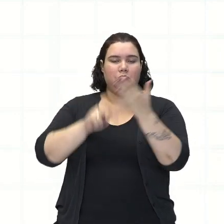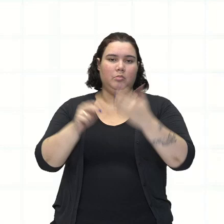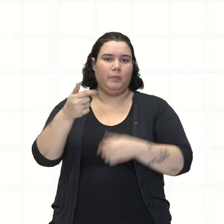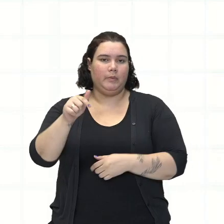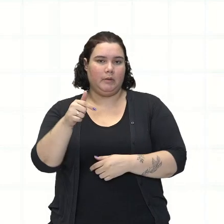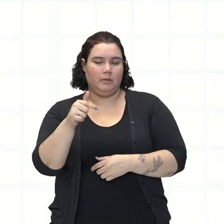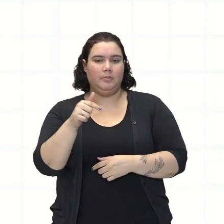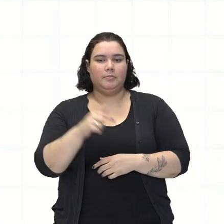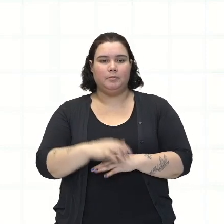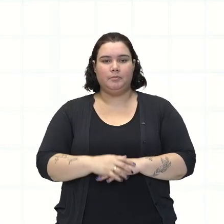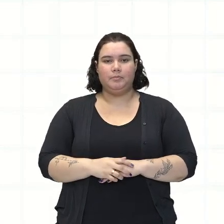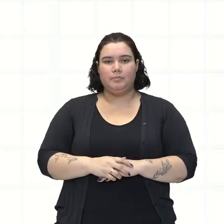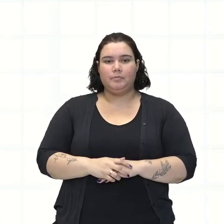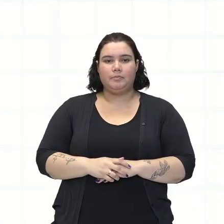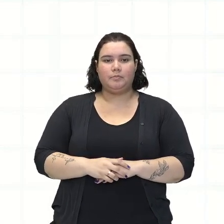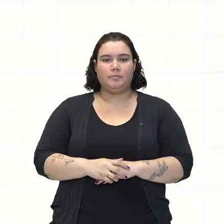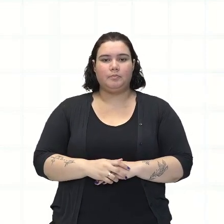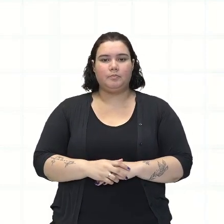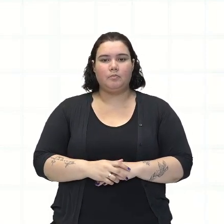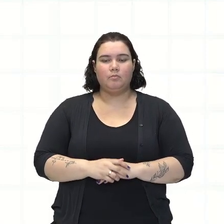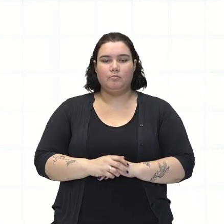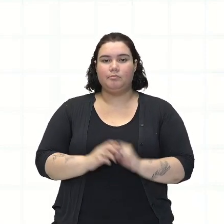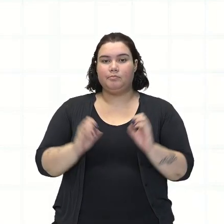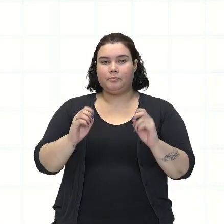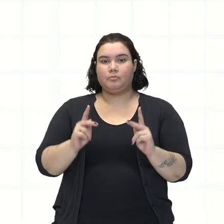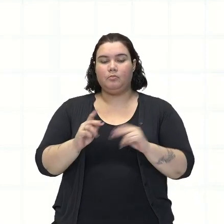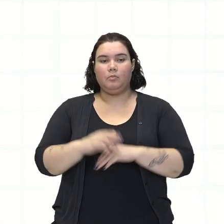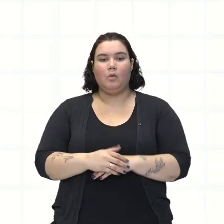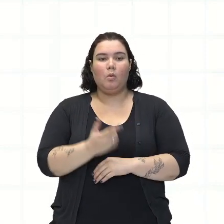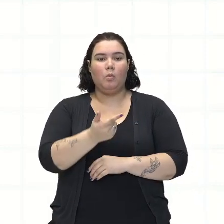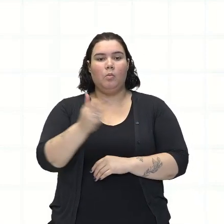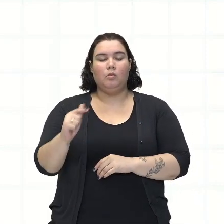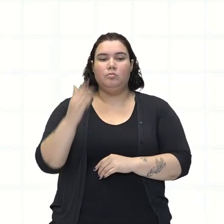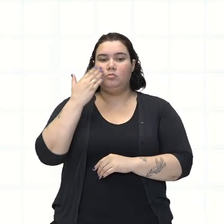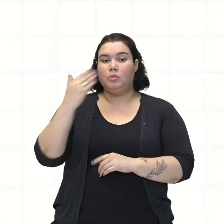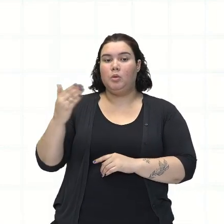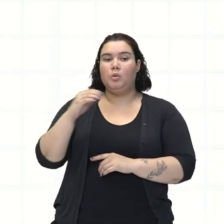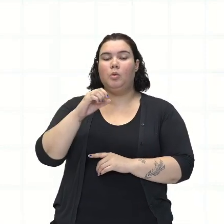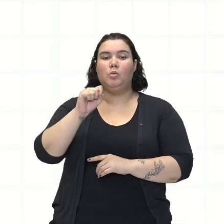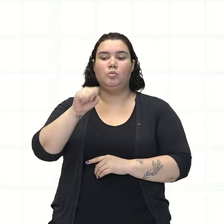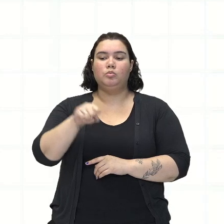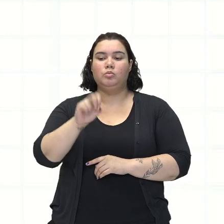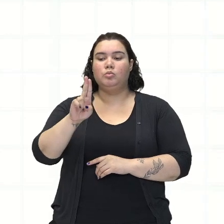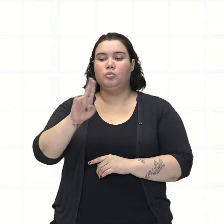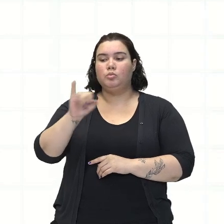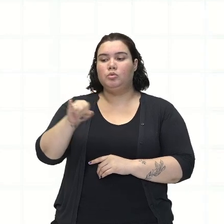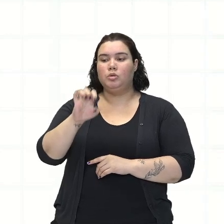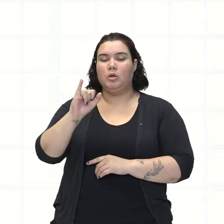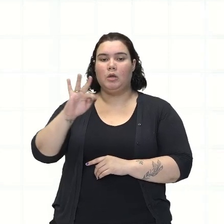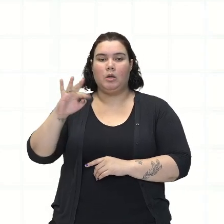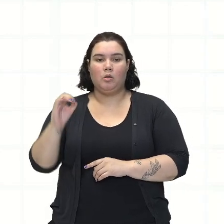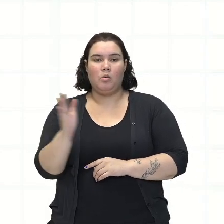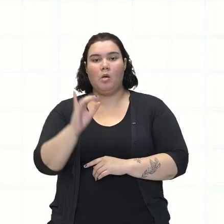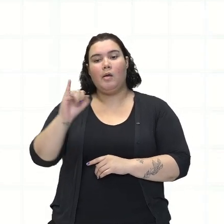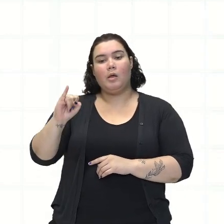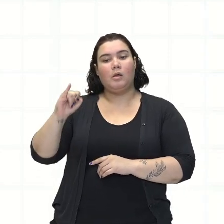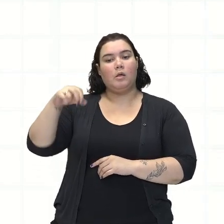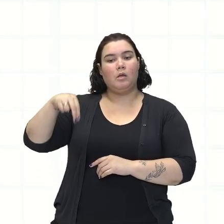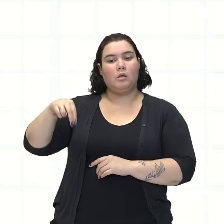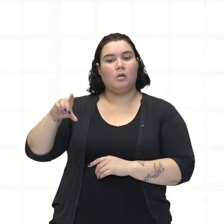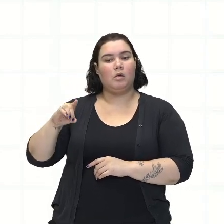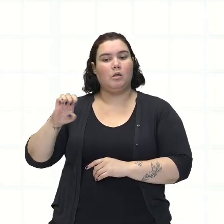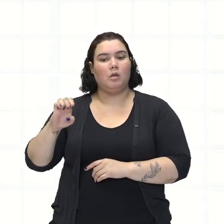ser considerado um sujeito oculto. E o indeterminado, olha lá, eu tenho